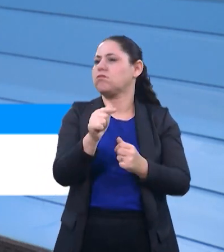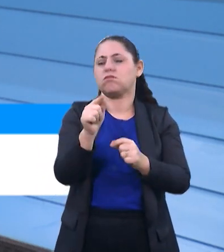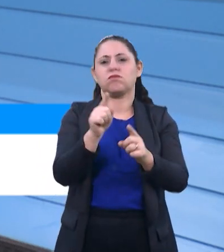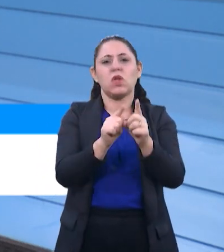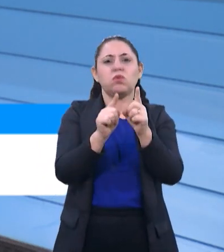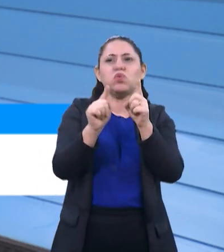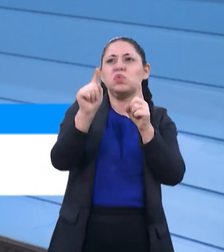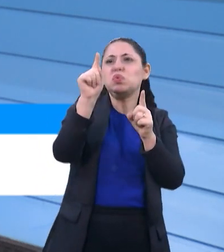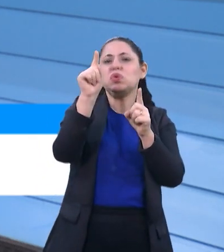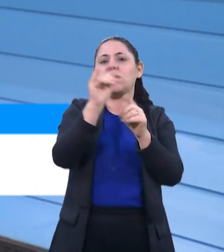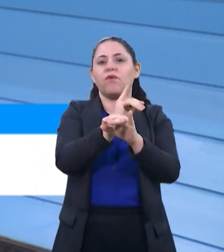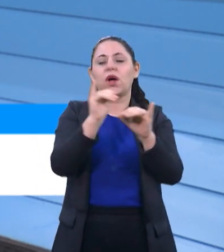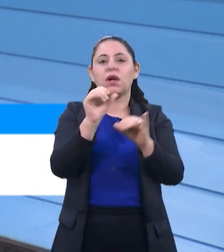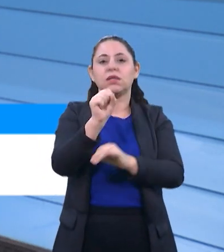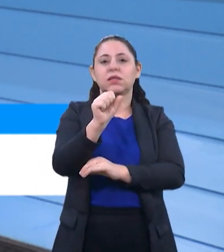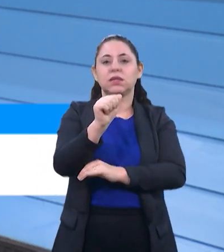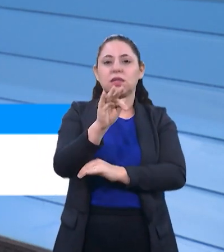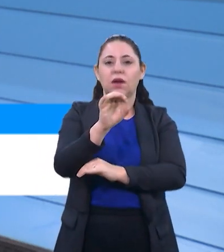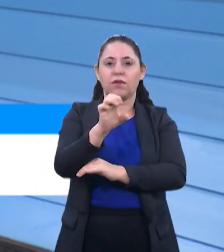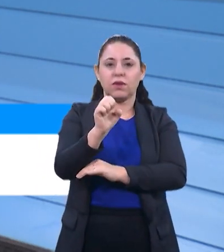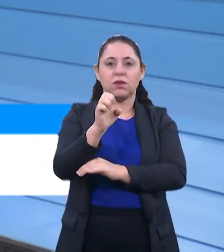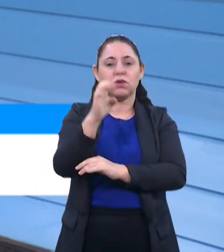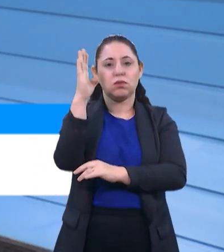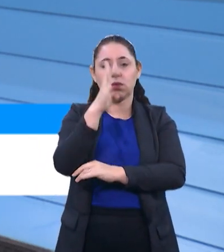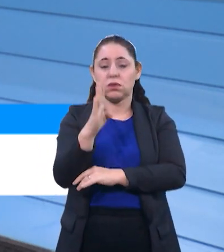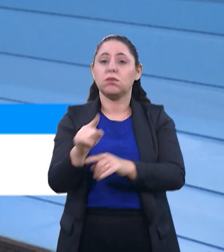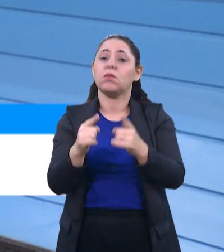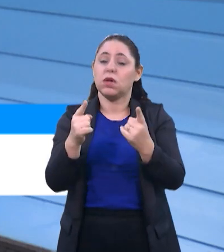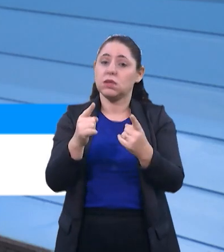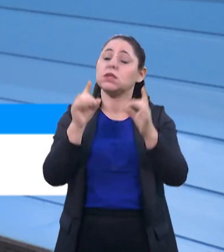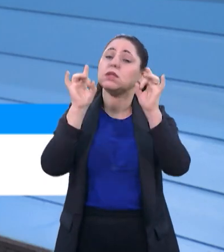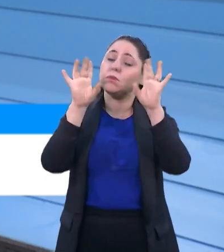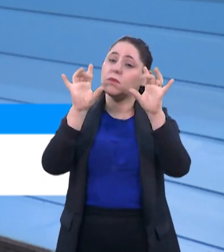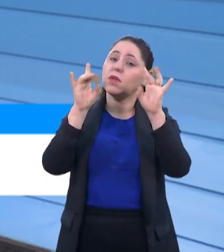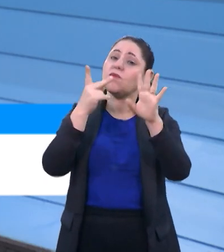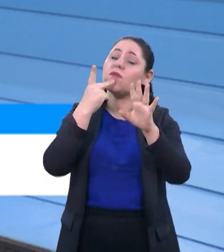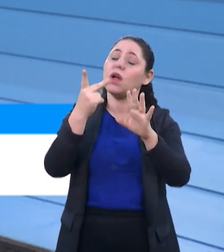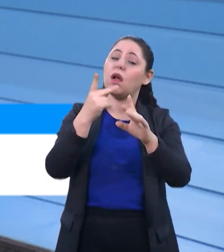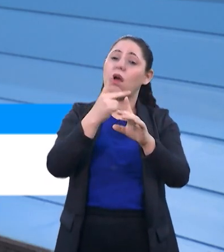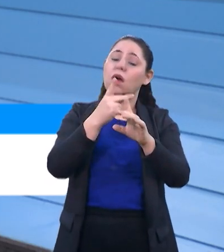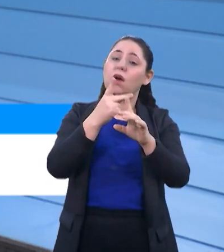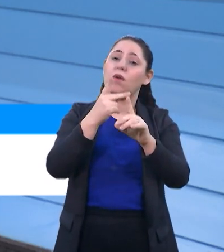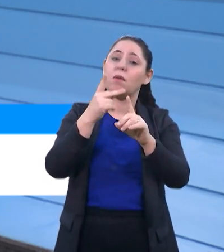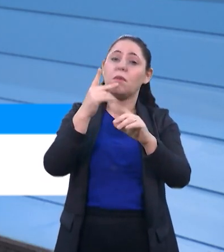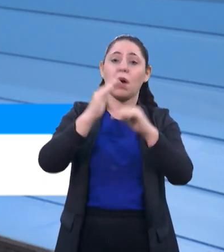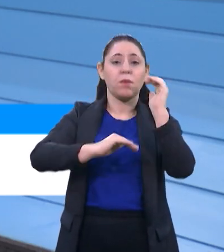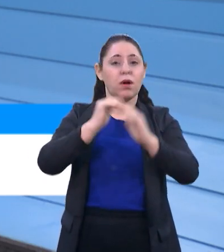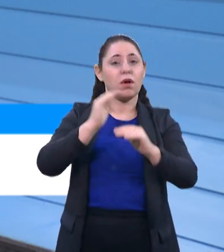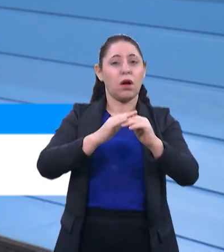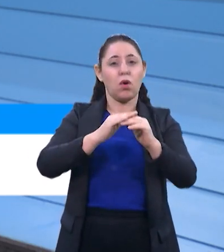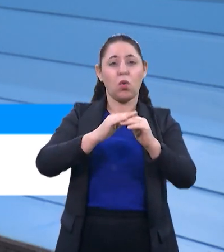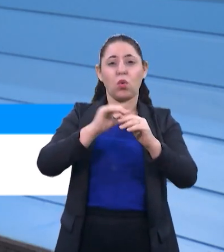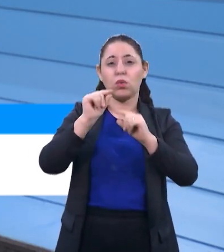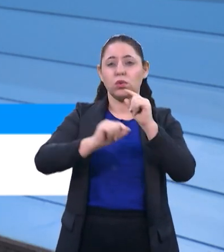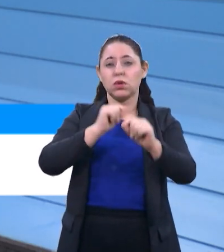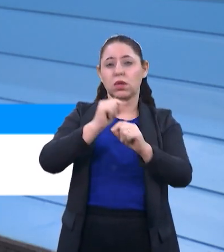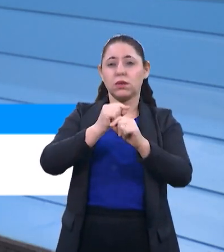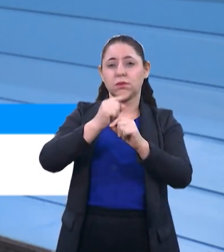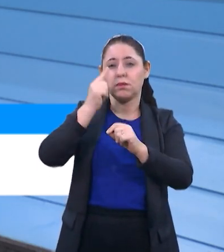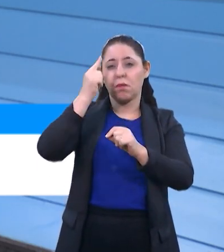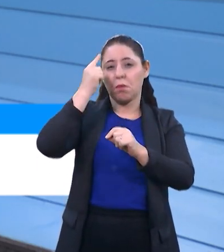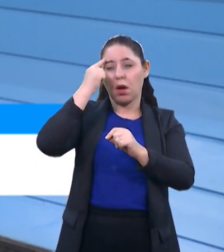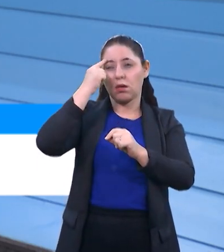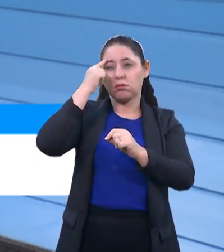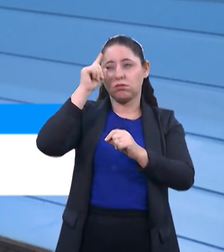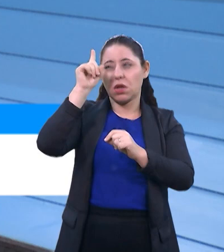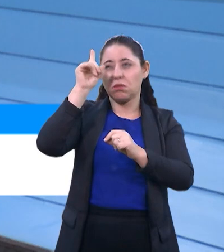estatísticas claras sobre a incidência da SAF no Brasil, mas especialistas dizem que a doença é a maior causa de retardo mental no mundo